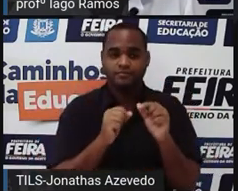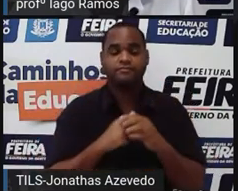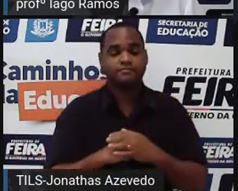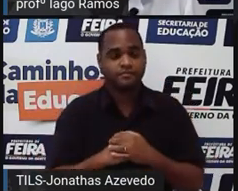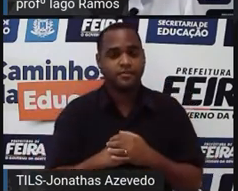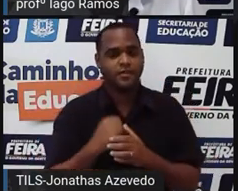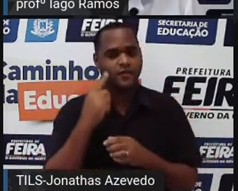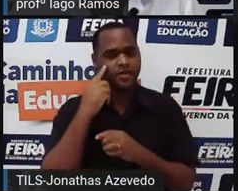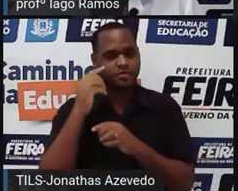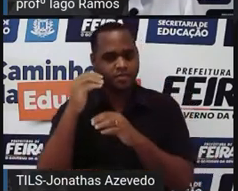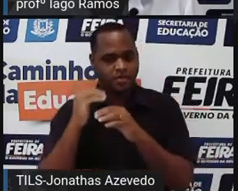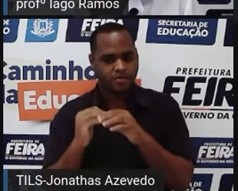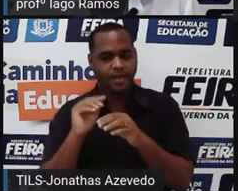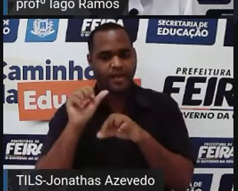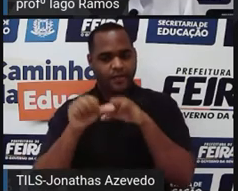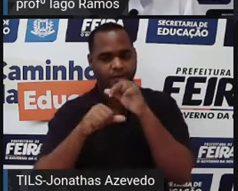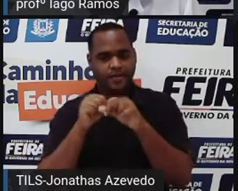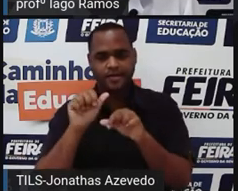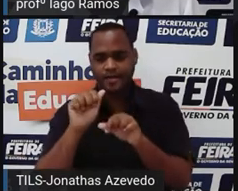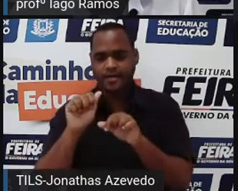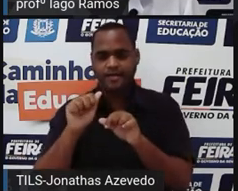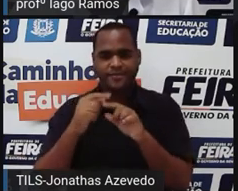que está embaixo e multiplica,